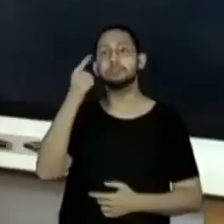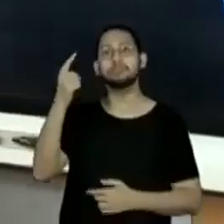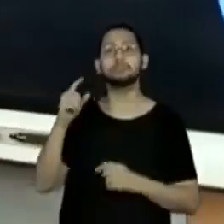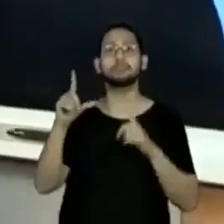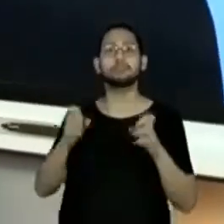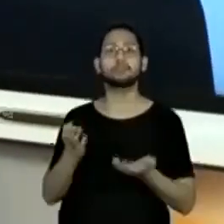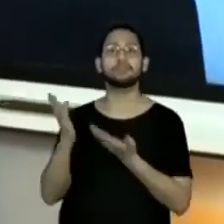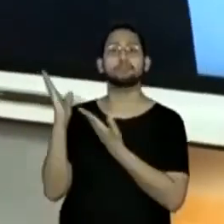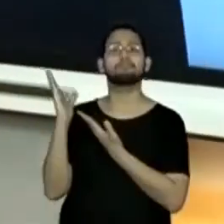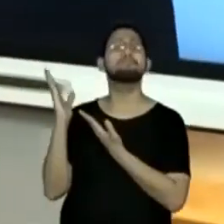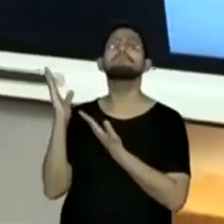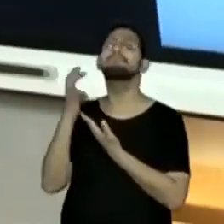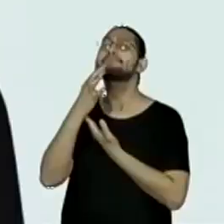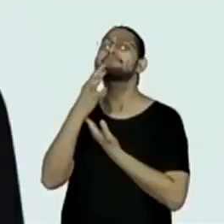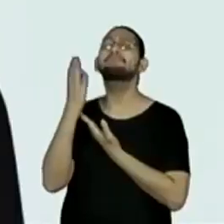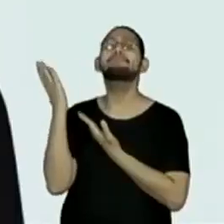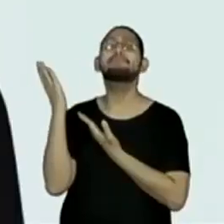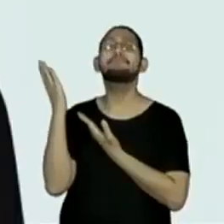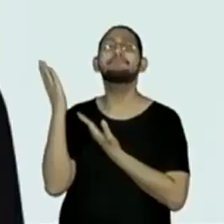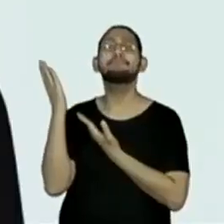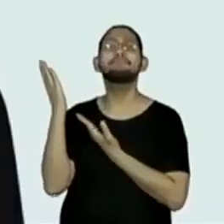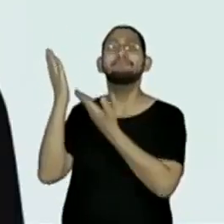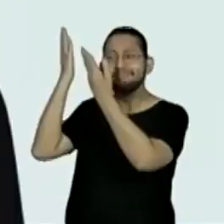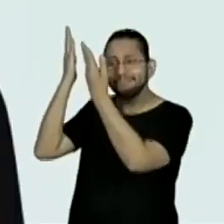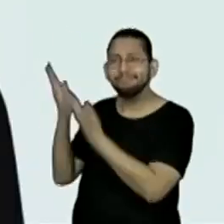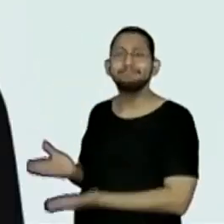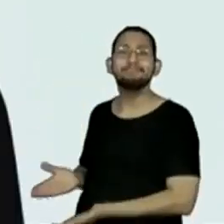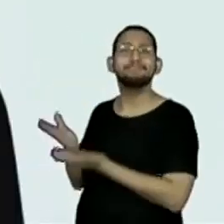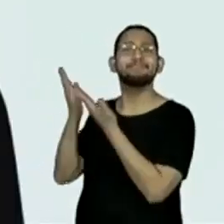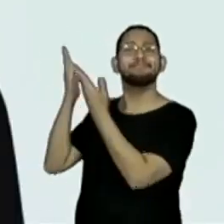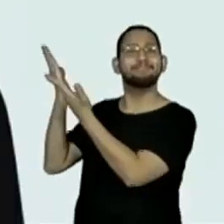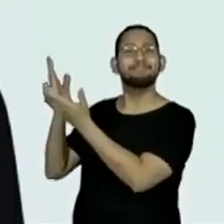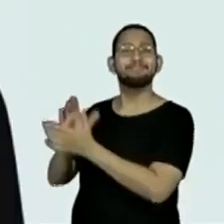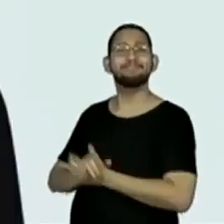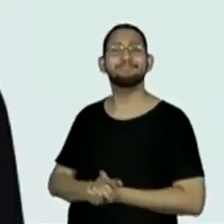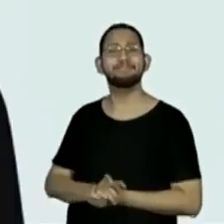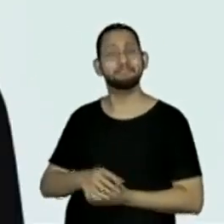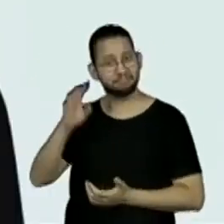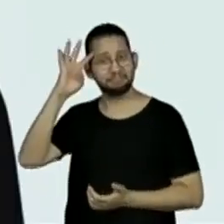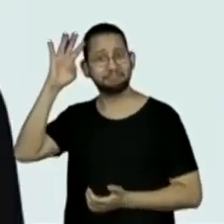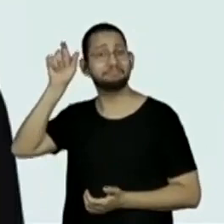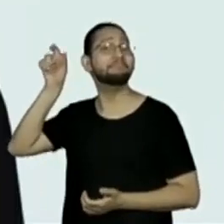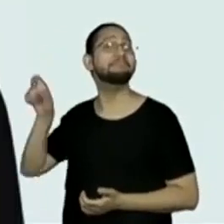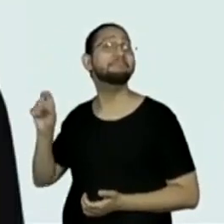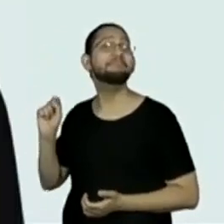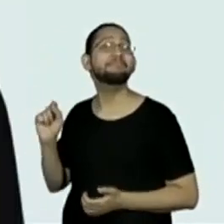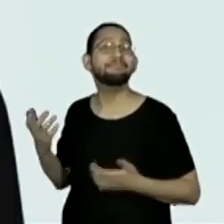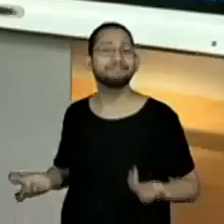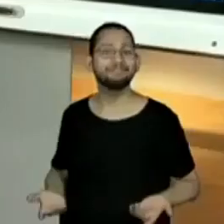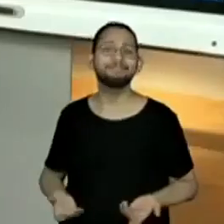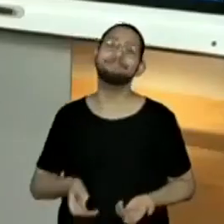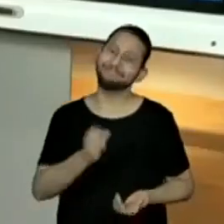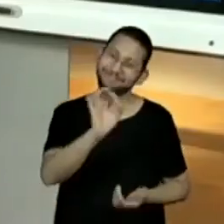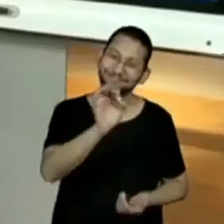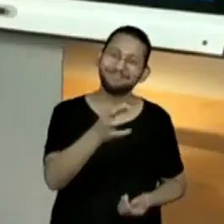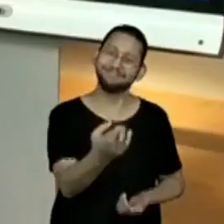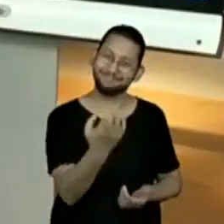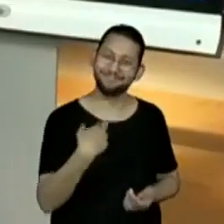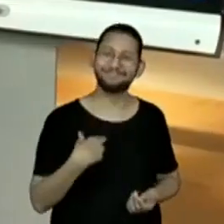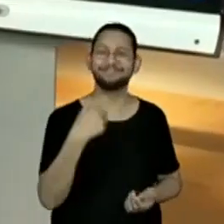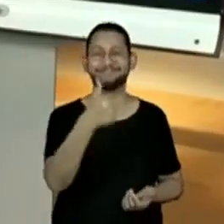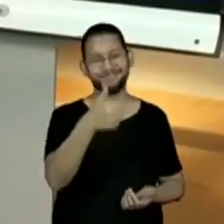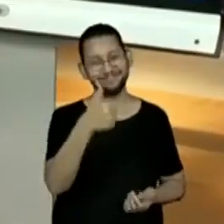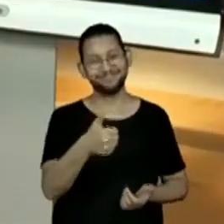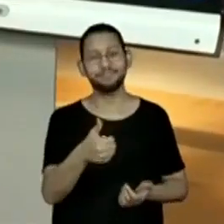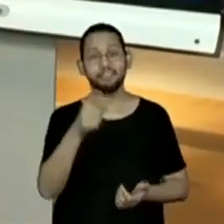aqui. Quem é? Quem vocês acham que esta imagem constrói para vocês? Ah, muito bem. Esta